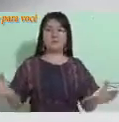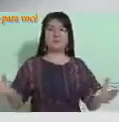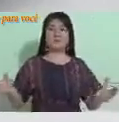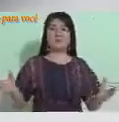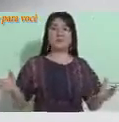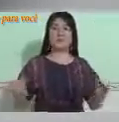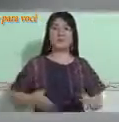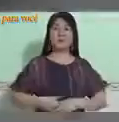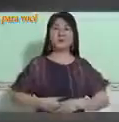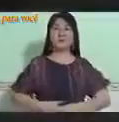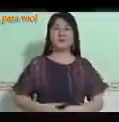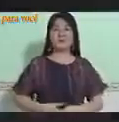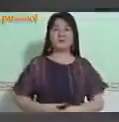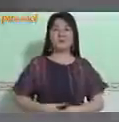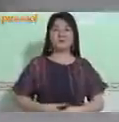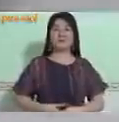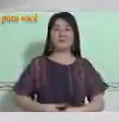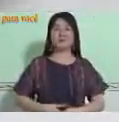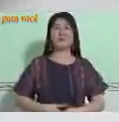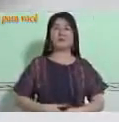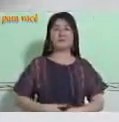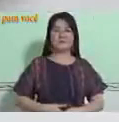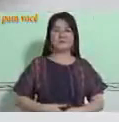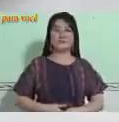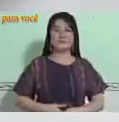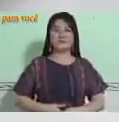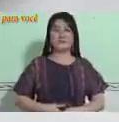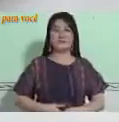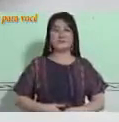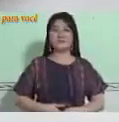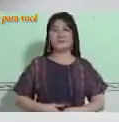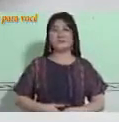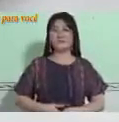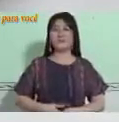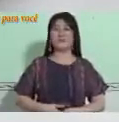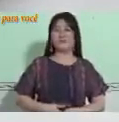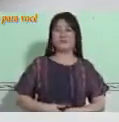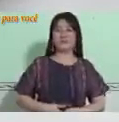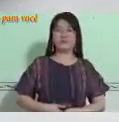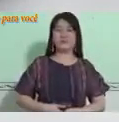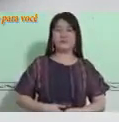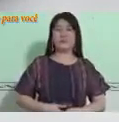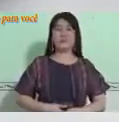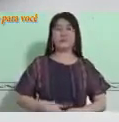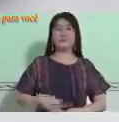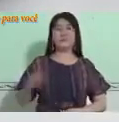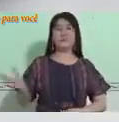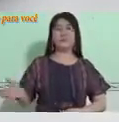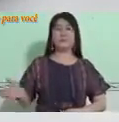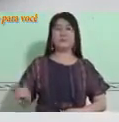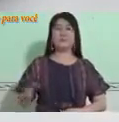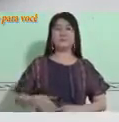De pode esta forma, vírgula, os principais tipos